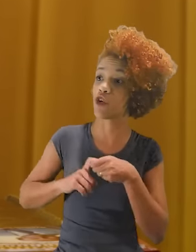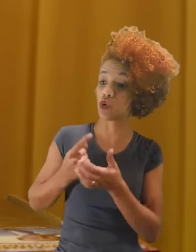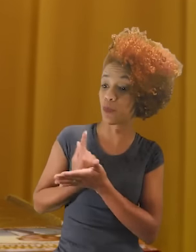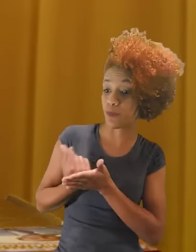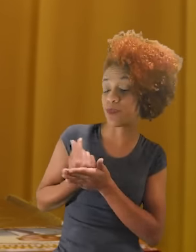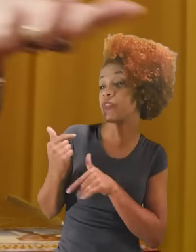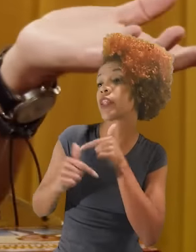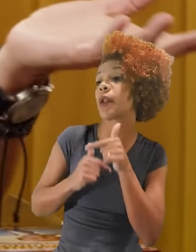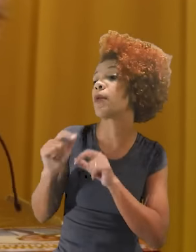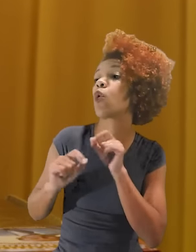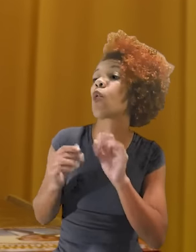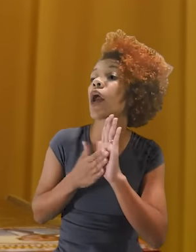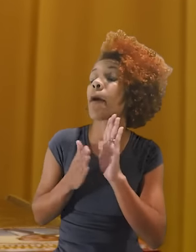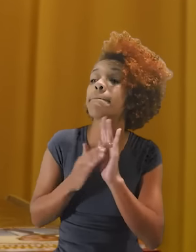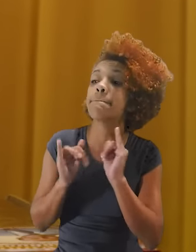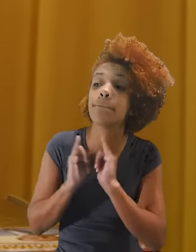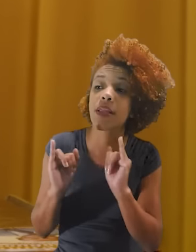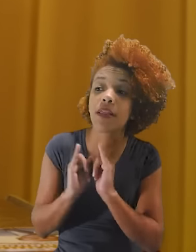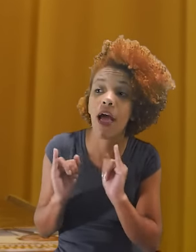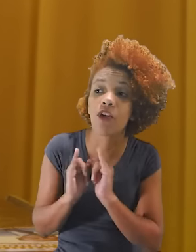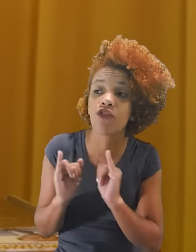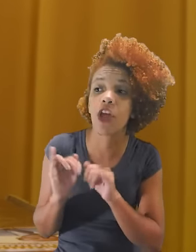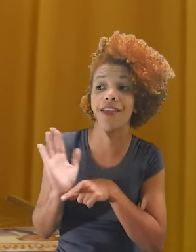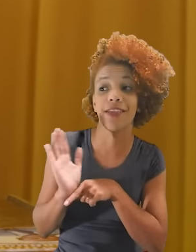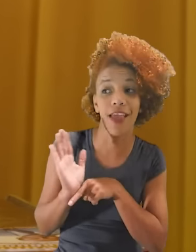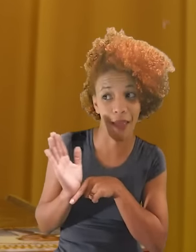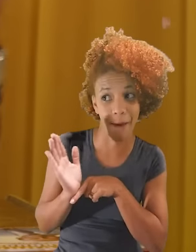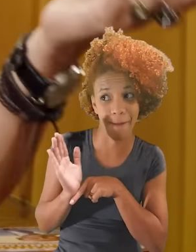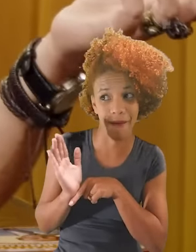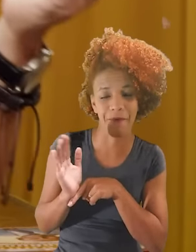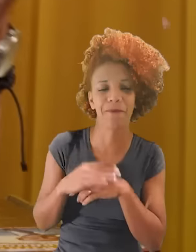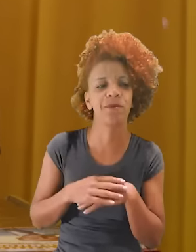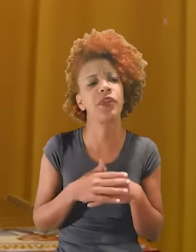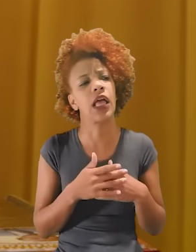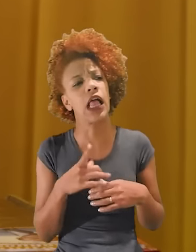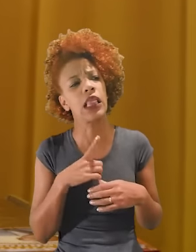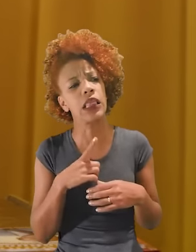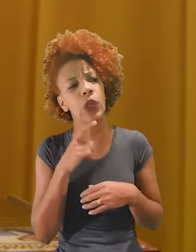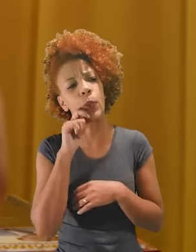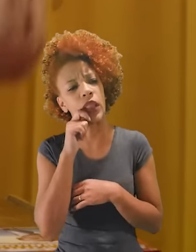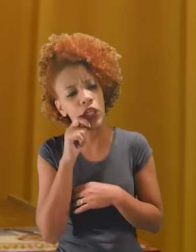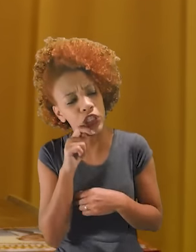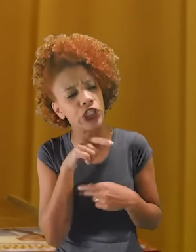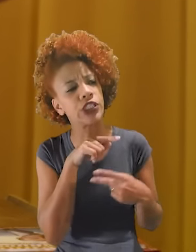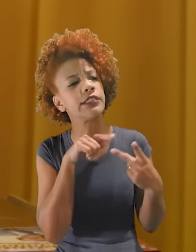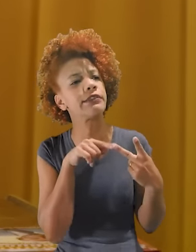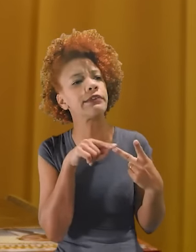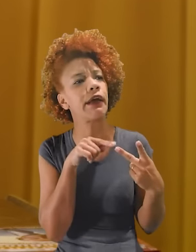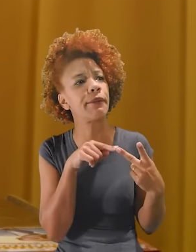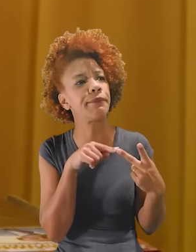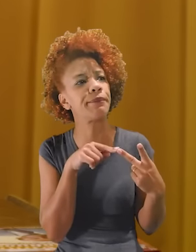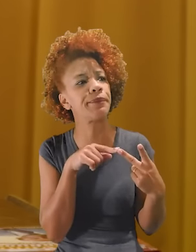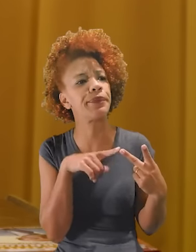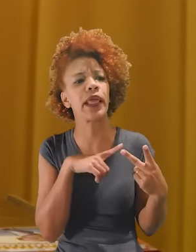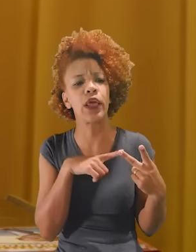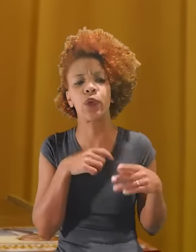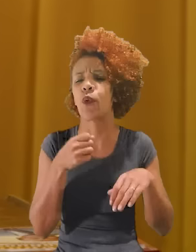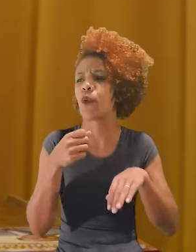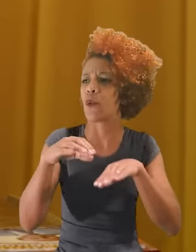ele foi trabalhar com o quê? Com publicidade de cinema. Então o cara vai lá e fala, pô, tem o dentista tal, tem